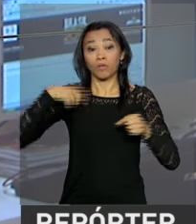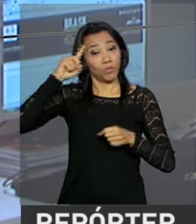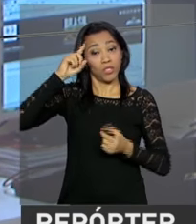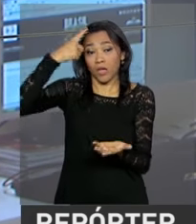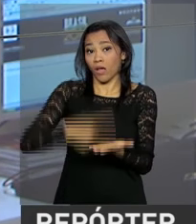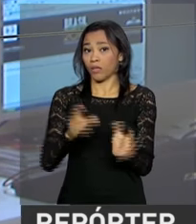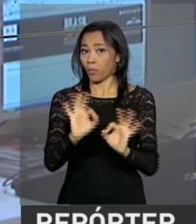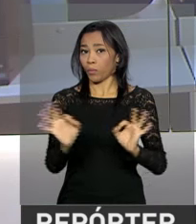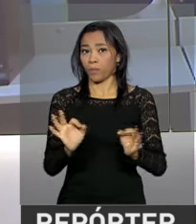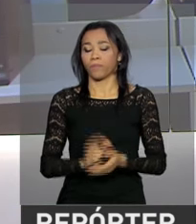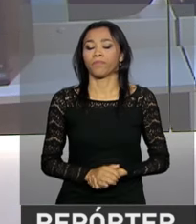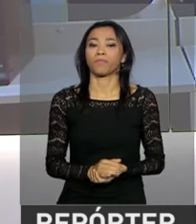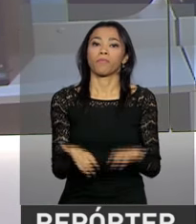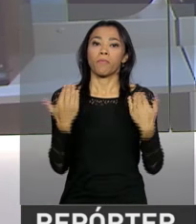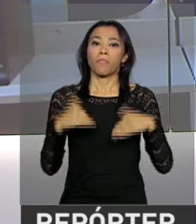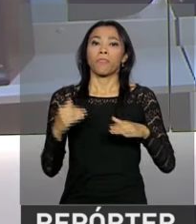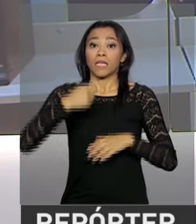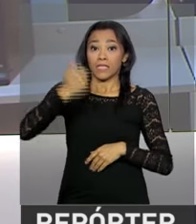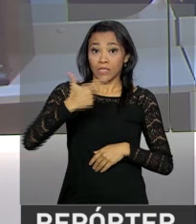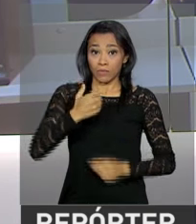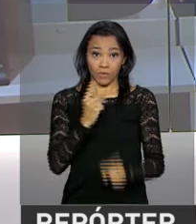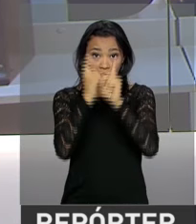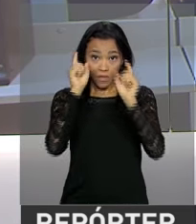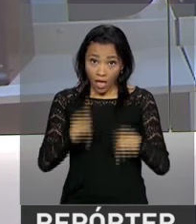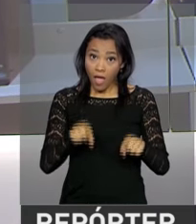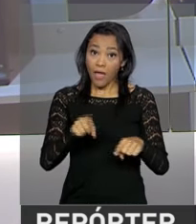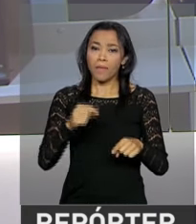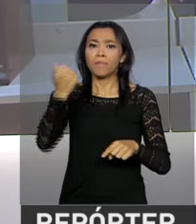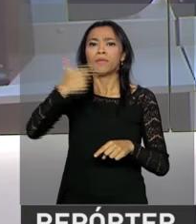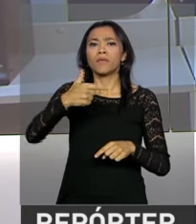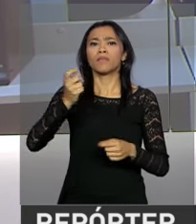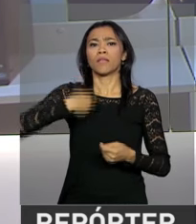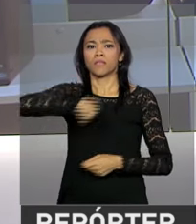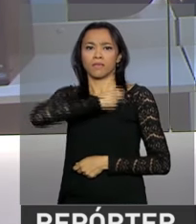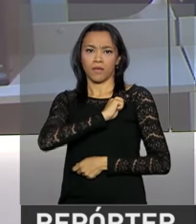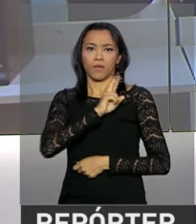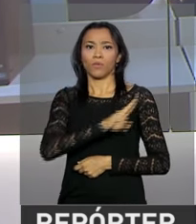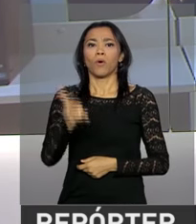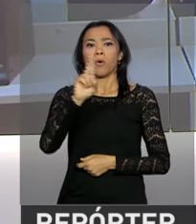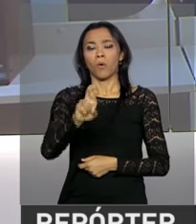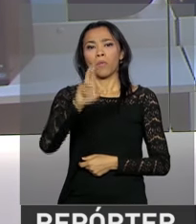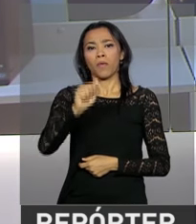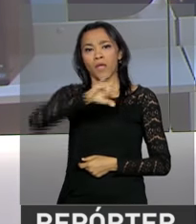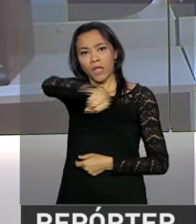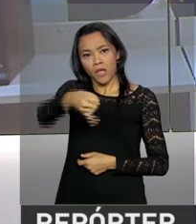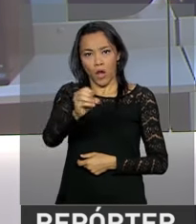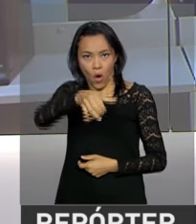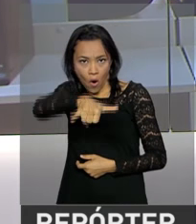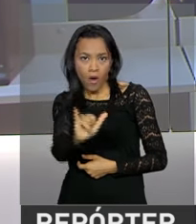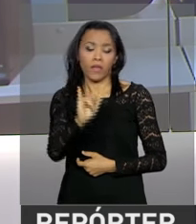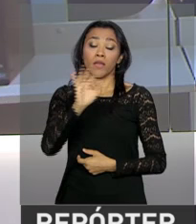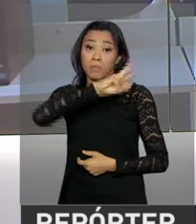não foi definida. A segunda bilateral do dia foi com o primeiro-ministro da Espanha, Mariano Rajoy. O presidente Michel Temer